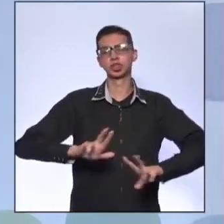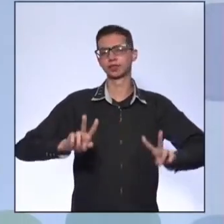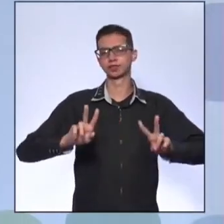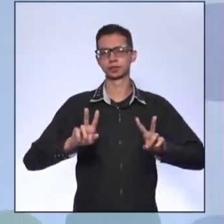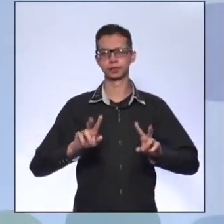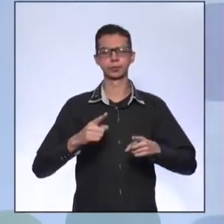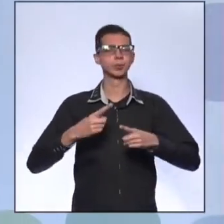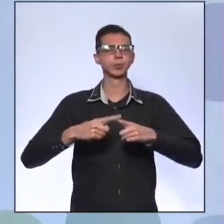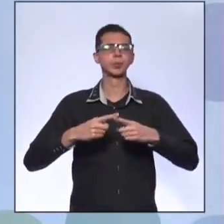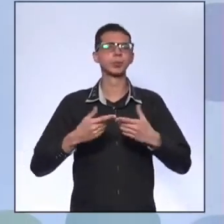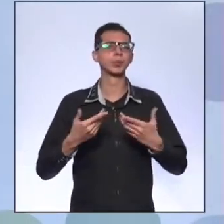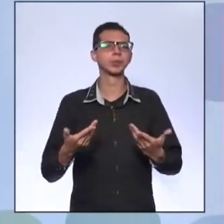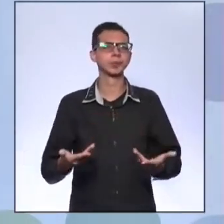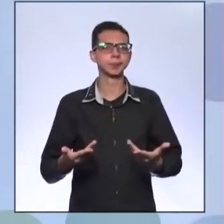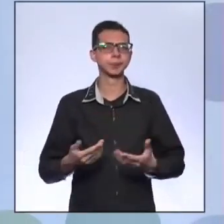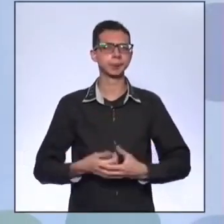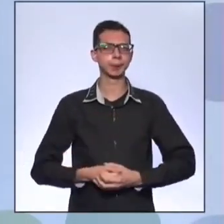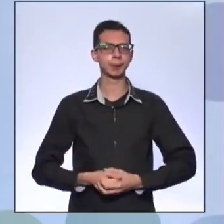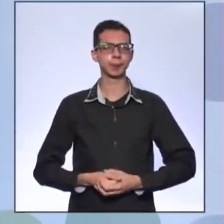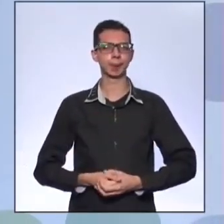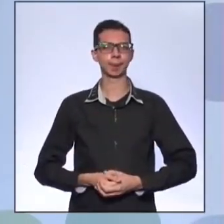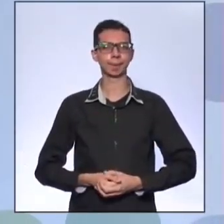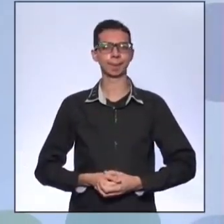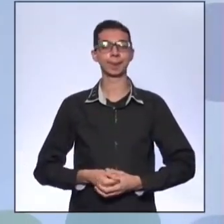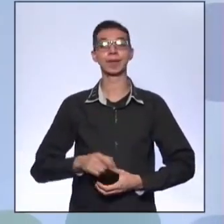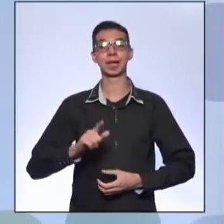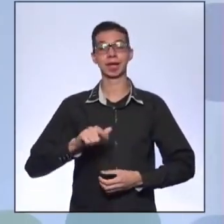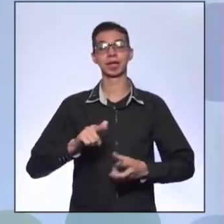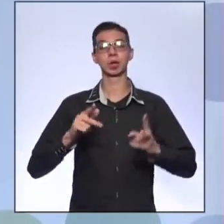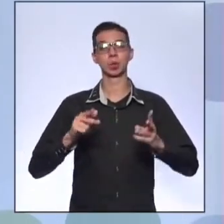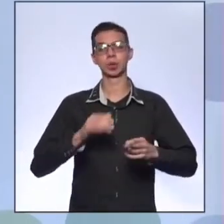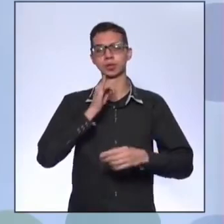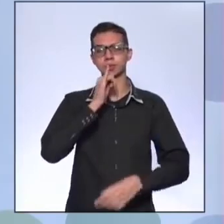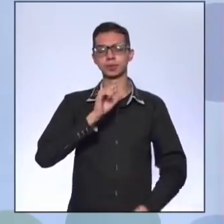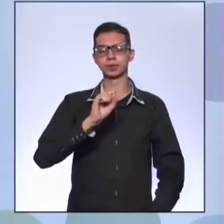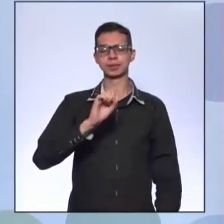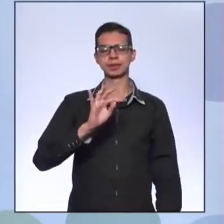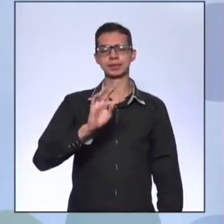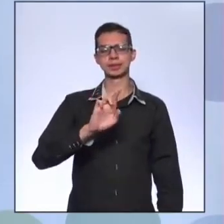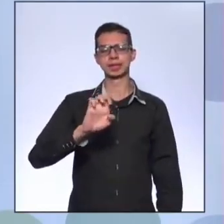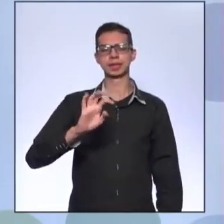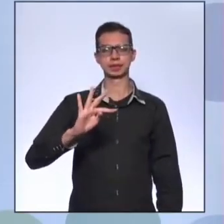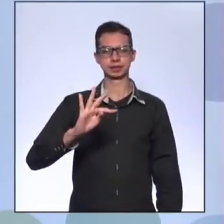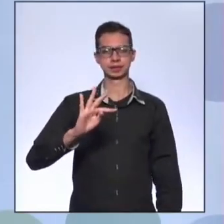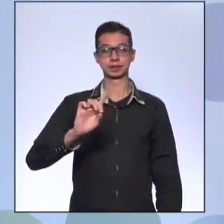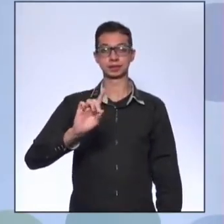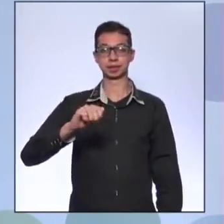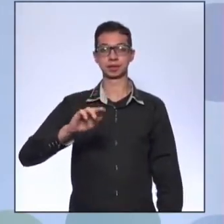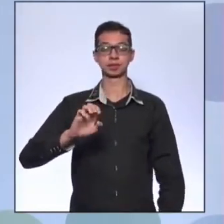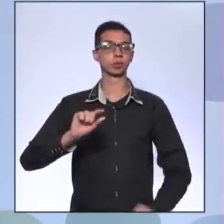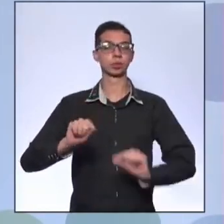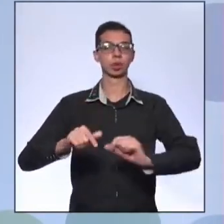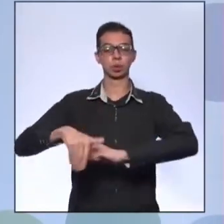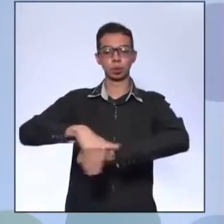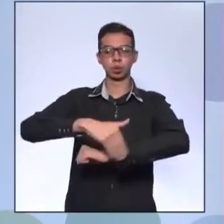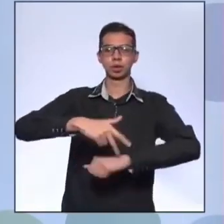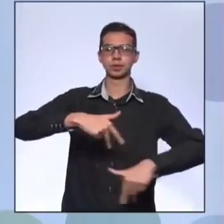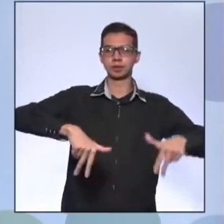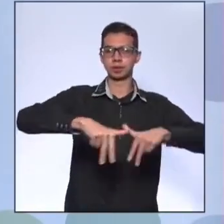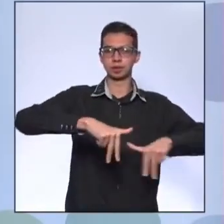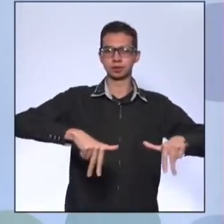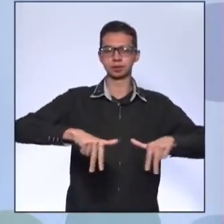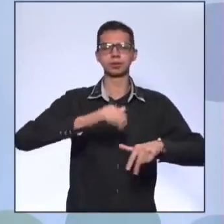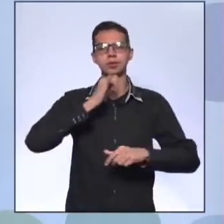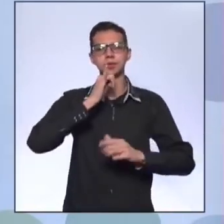Ele faz parte das chamadas street dance, ou seja, danças de rua. Tá? Esses estilos de dança,